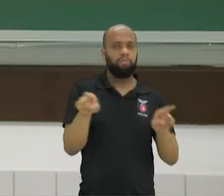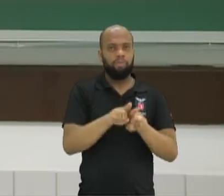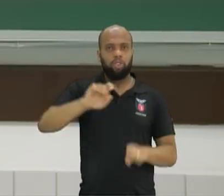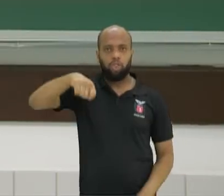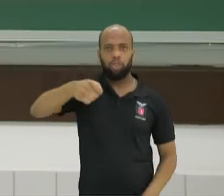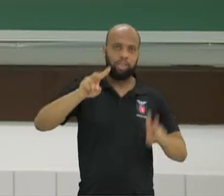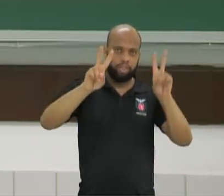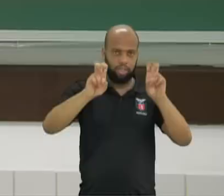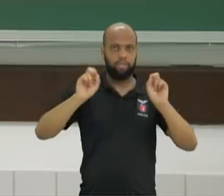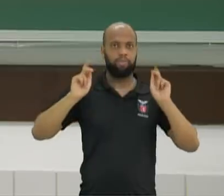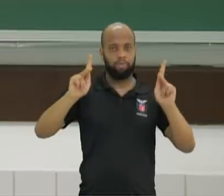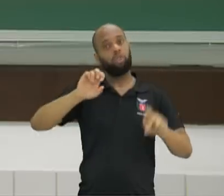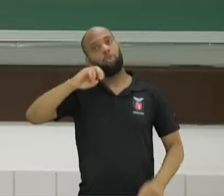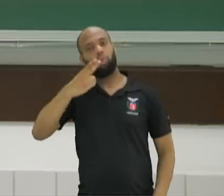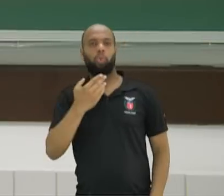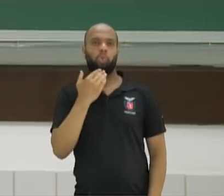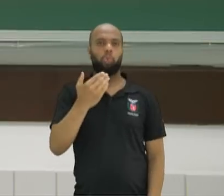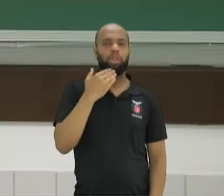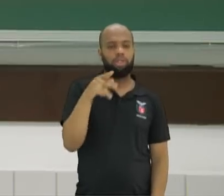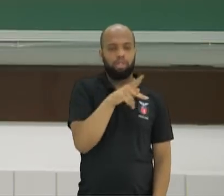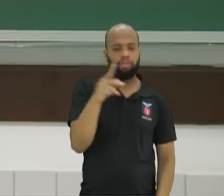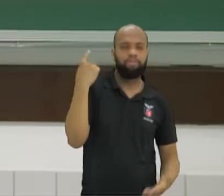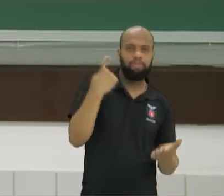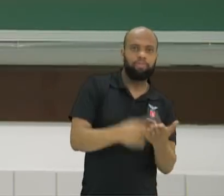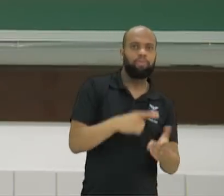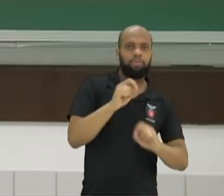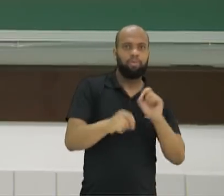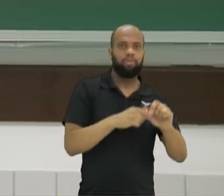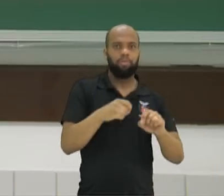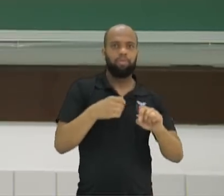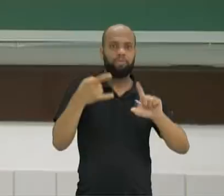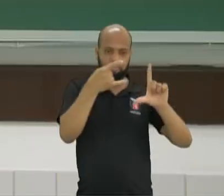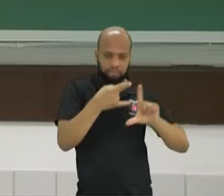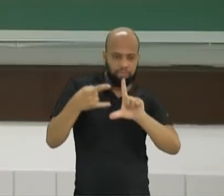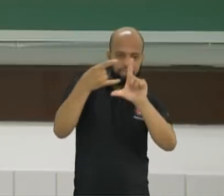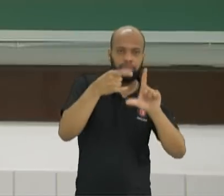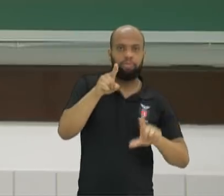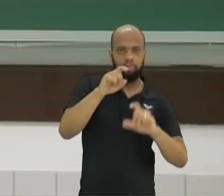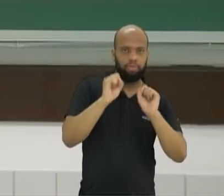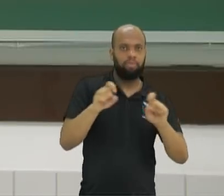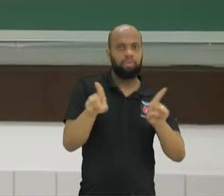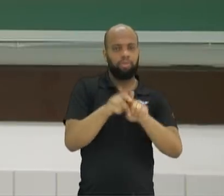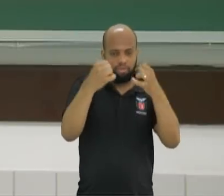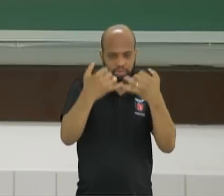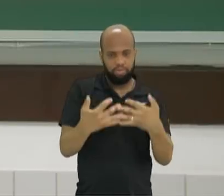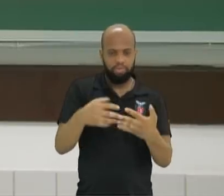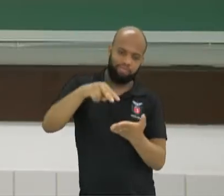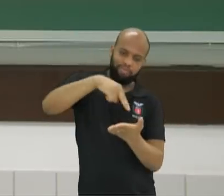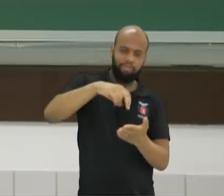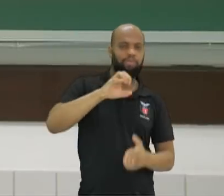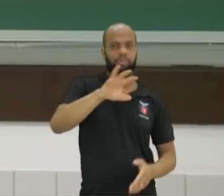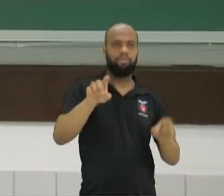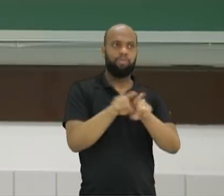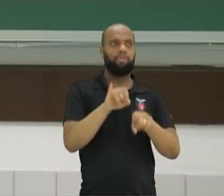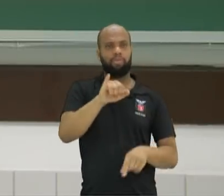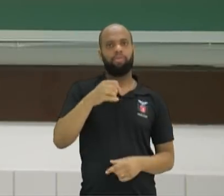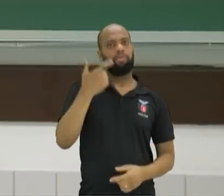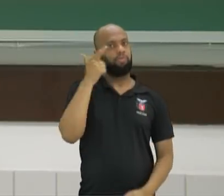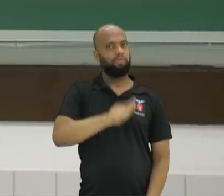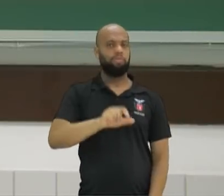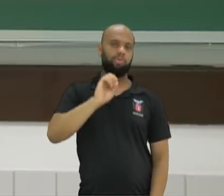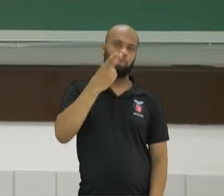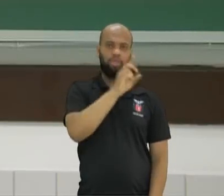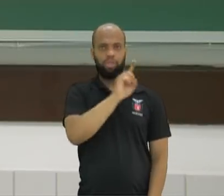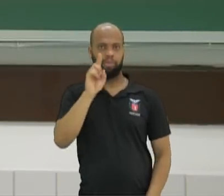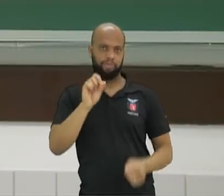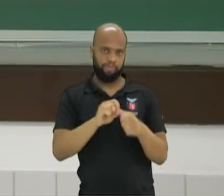sobre o assunto, né? Ou peça para ele marcar um meeting e daí vocês podem falar um pouquinho sobre essa dança, se você conseguiu ou